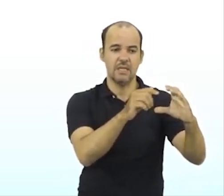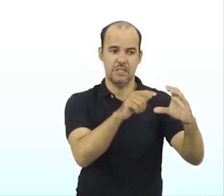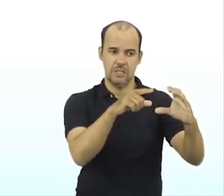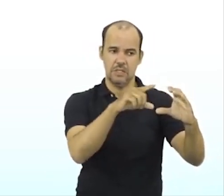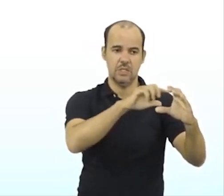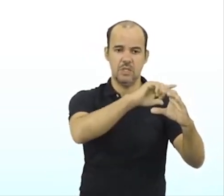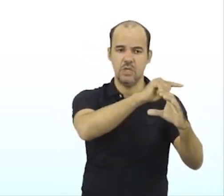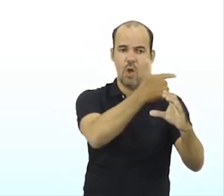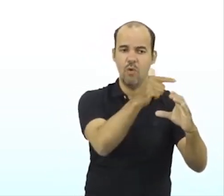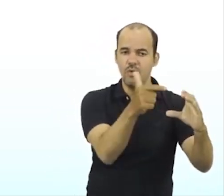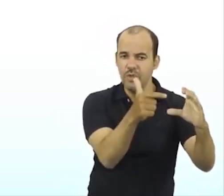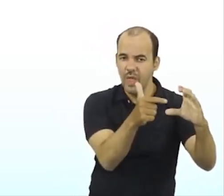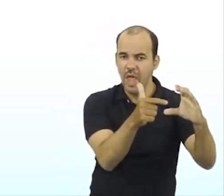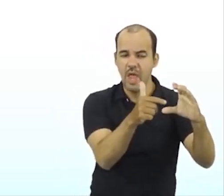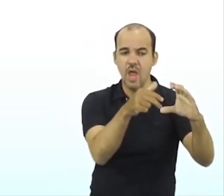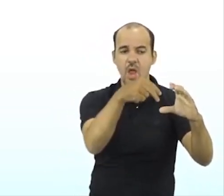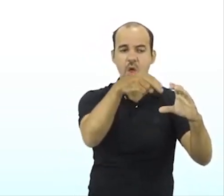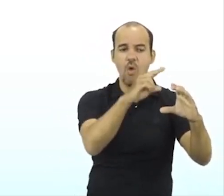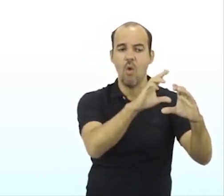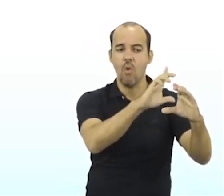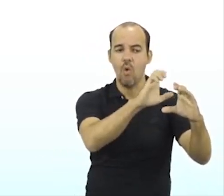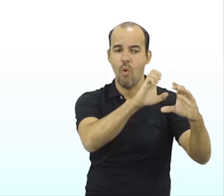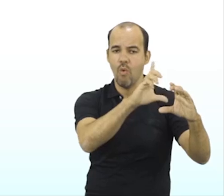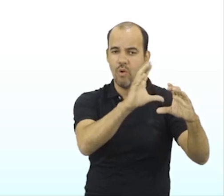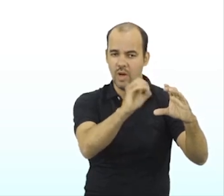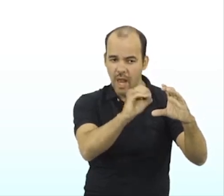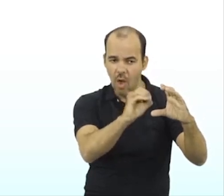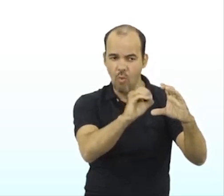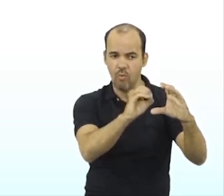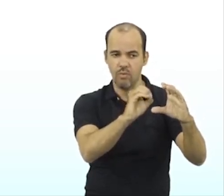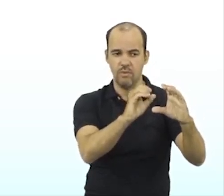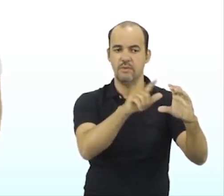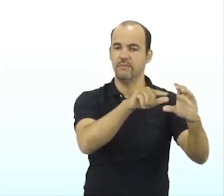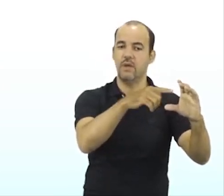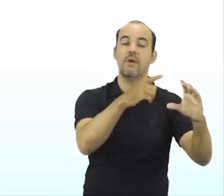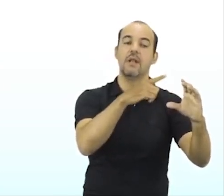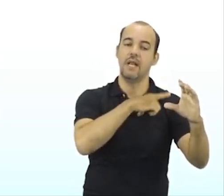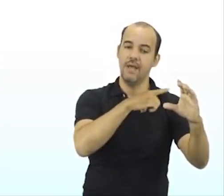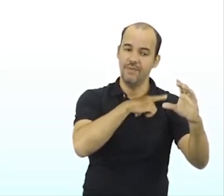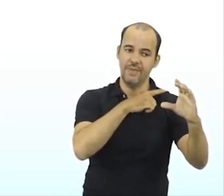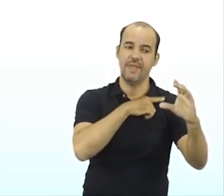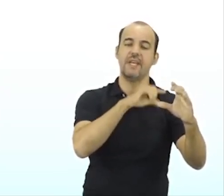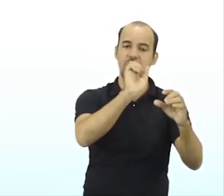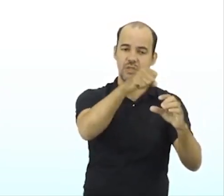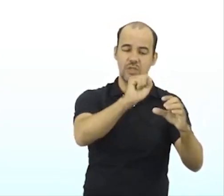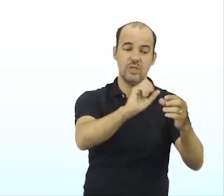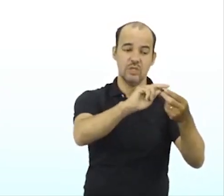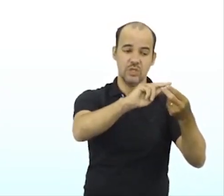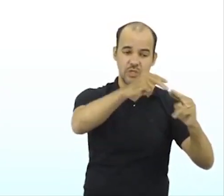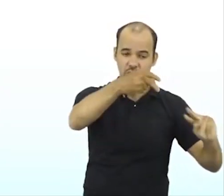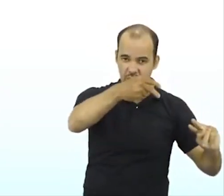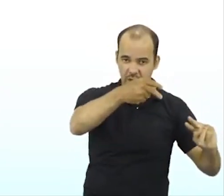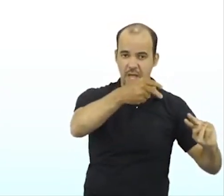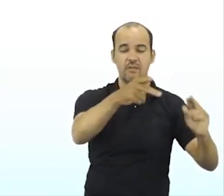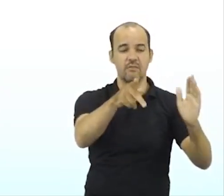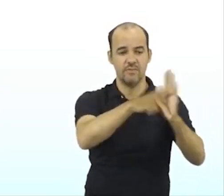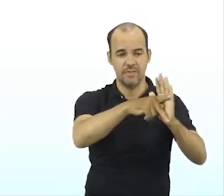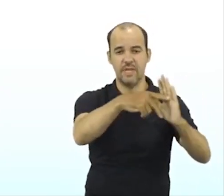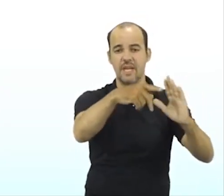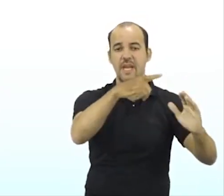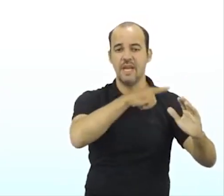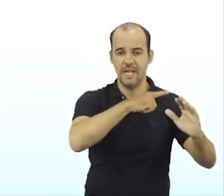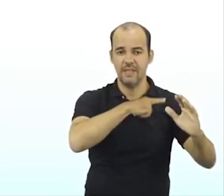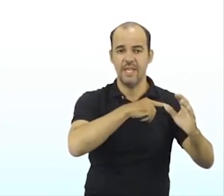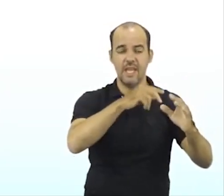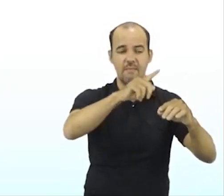tá? Quando você diz que uma célula é anucleada, você diz que a célula não tem material genético. E a célula procarionte, meu